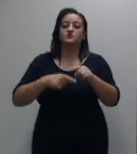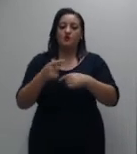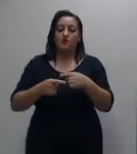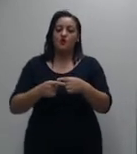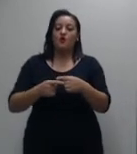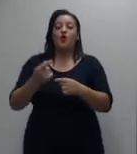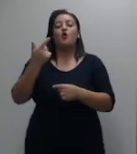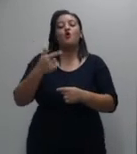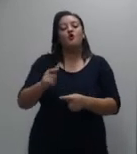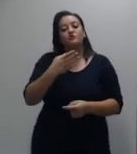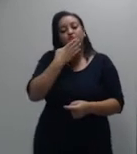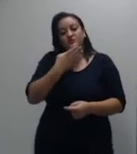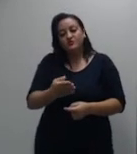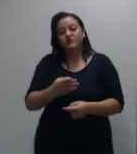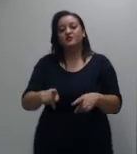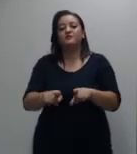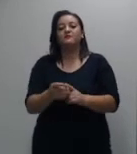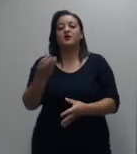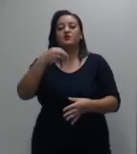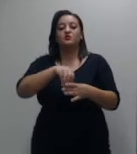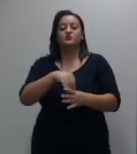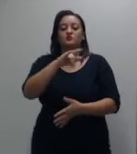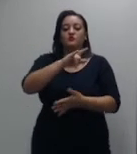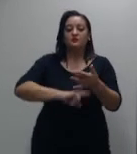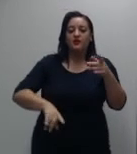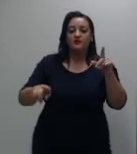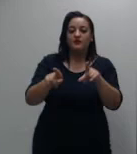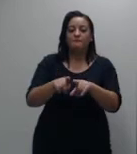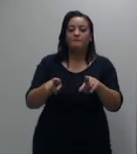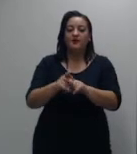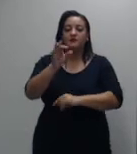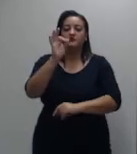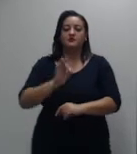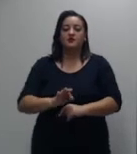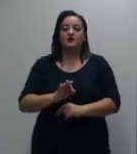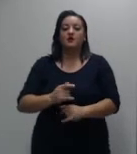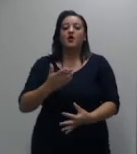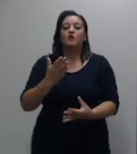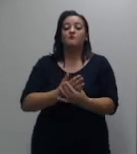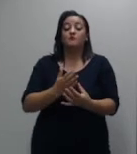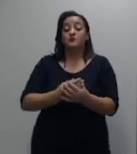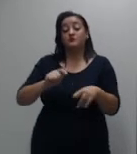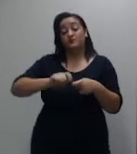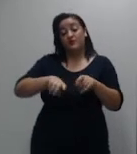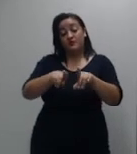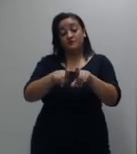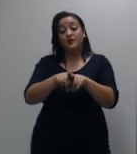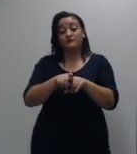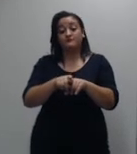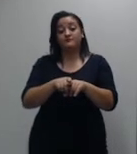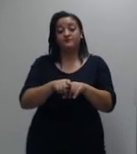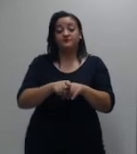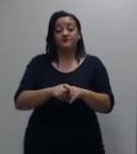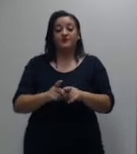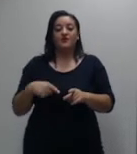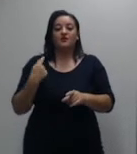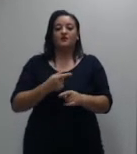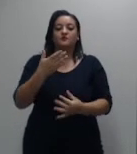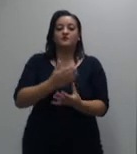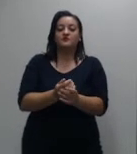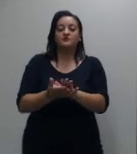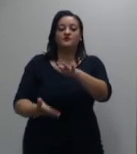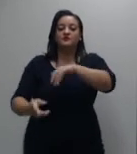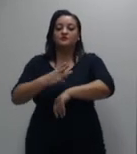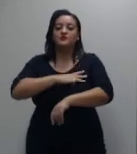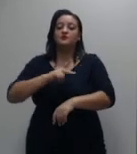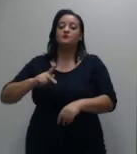outra petição juntada de documentos e tornou-se efectivamente o Criciúma usados foram o caminhão série